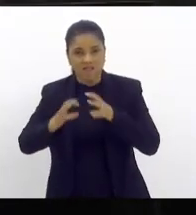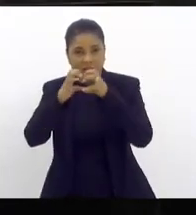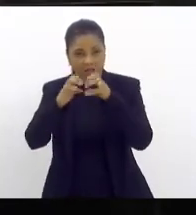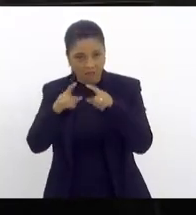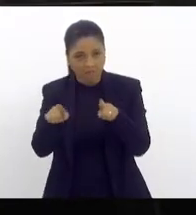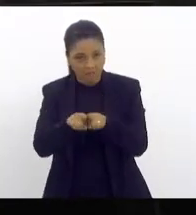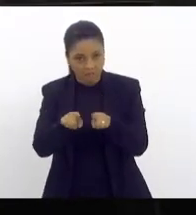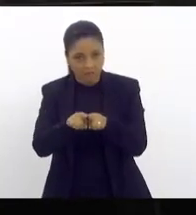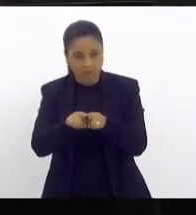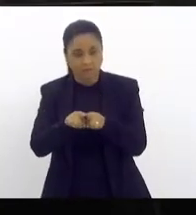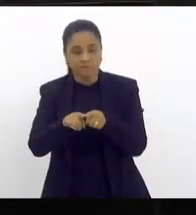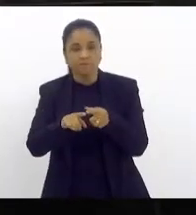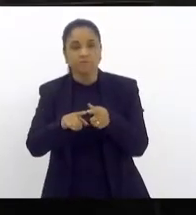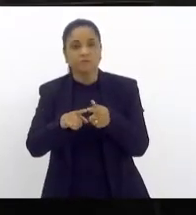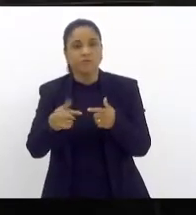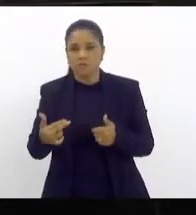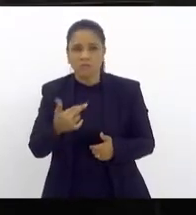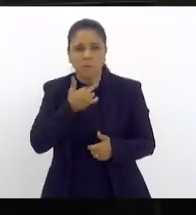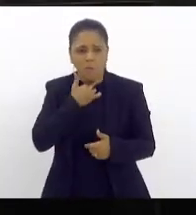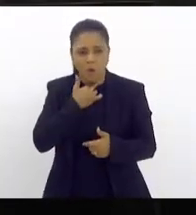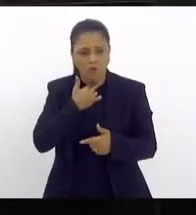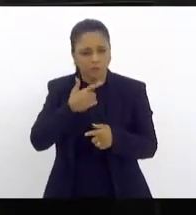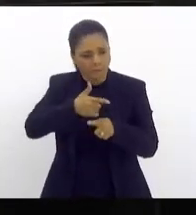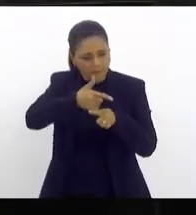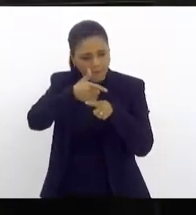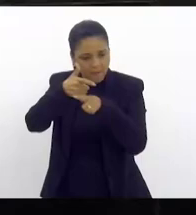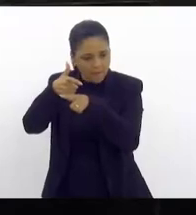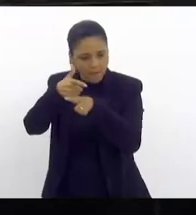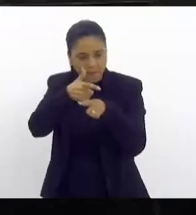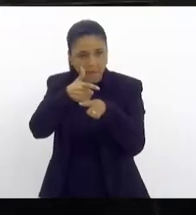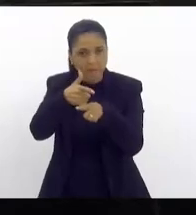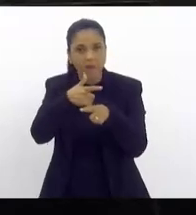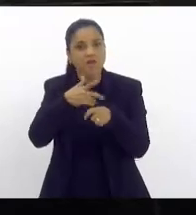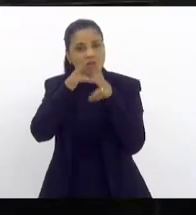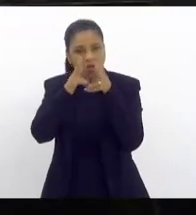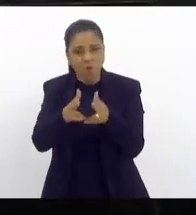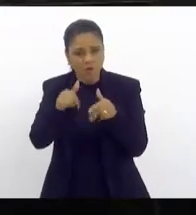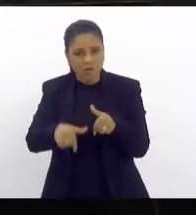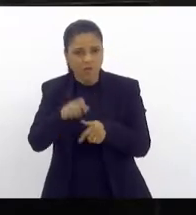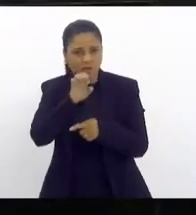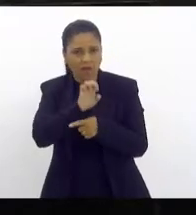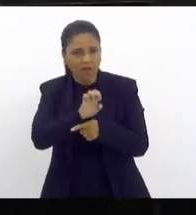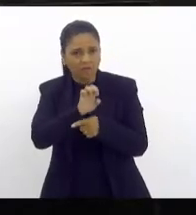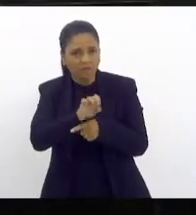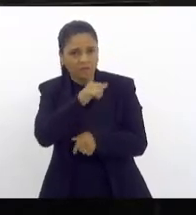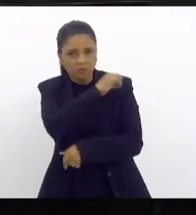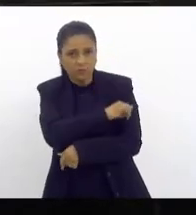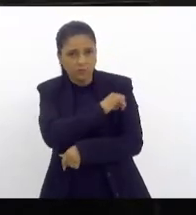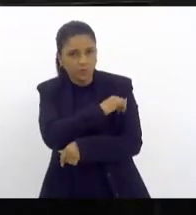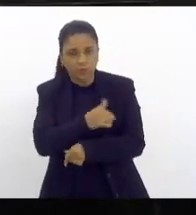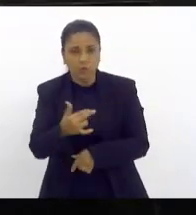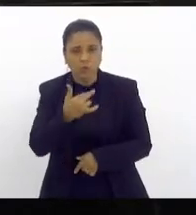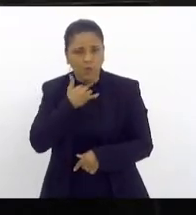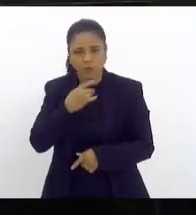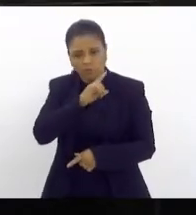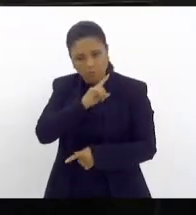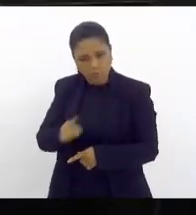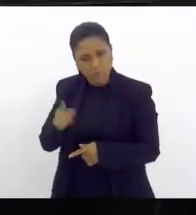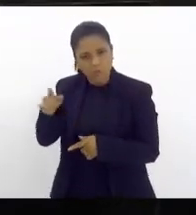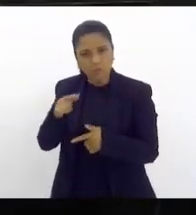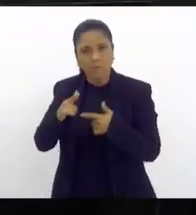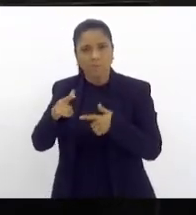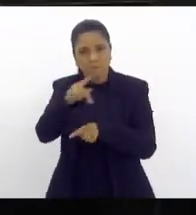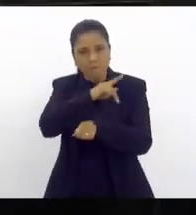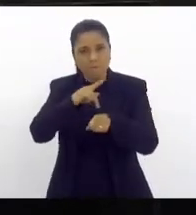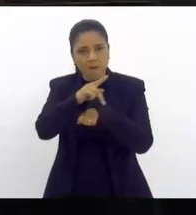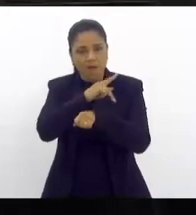para atiradores de elite como é feito no Rio de Janeiro e é proibido em países em guerra Então nesse sentido e